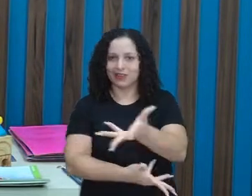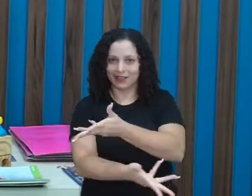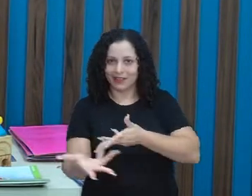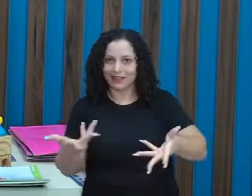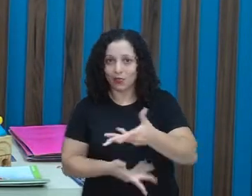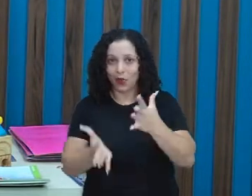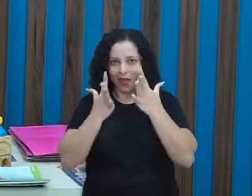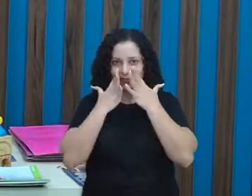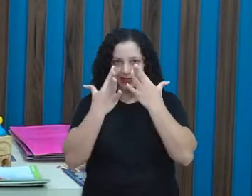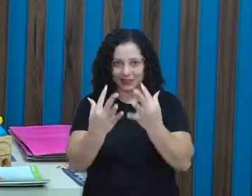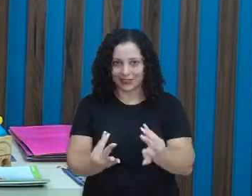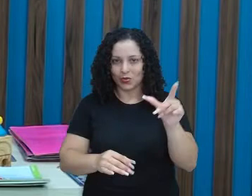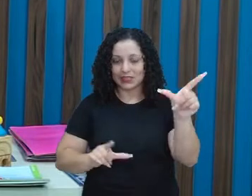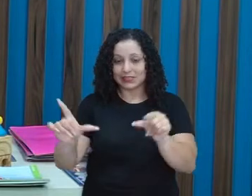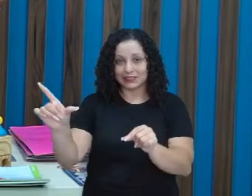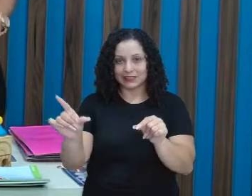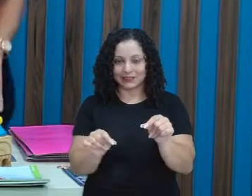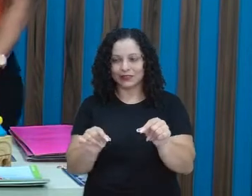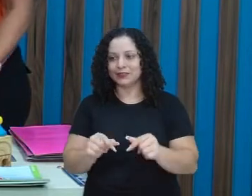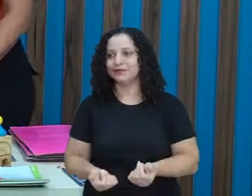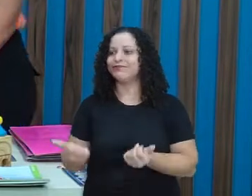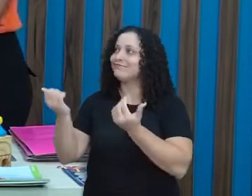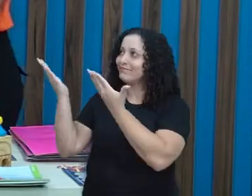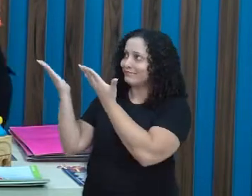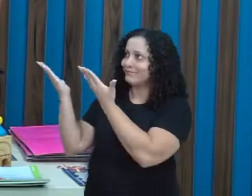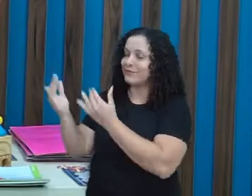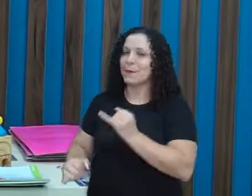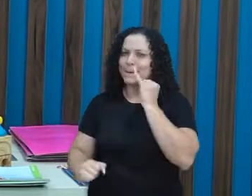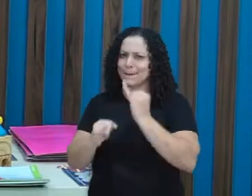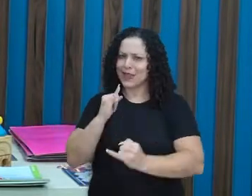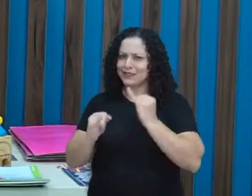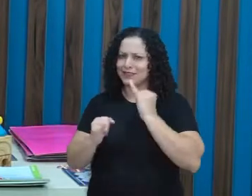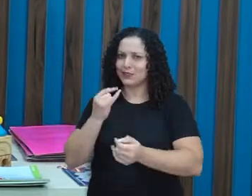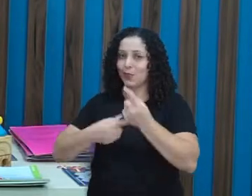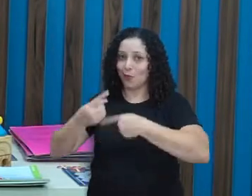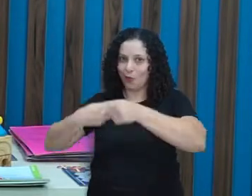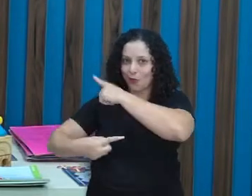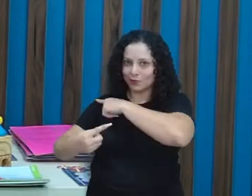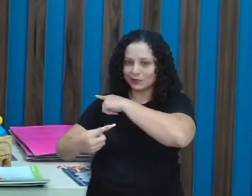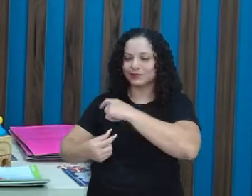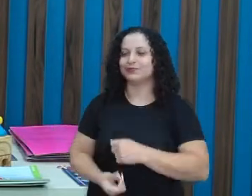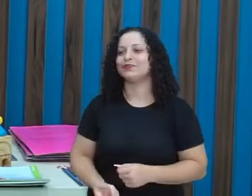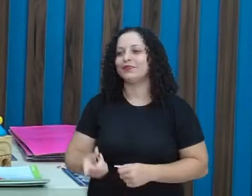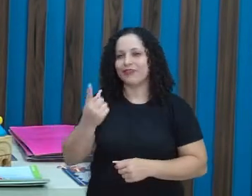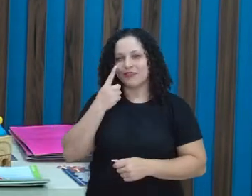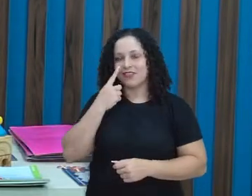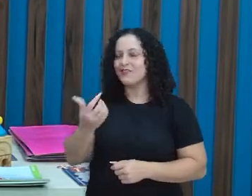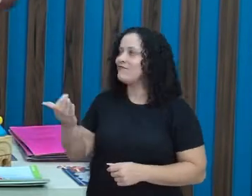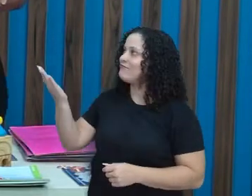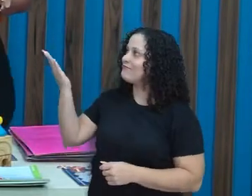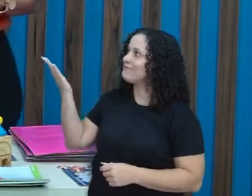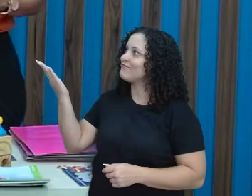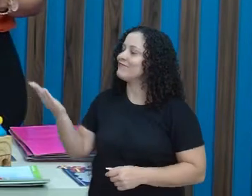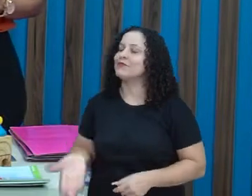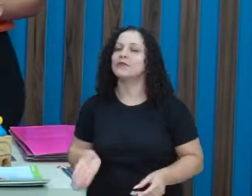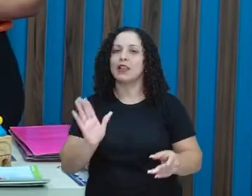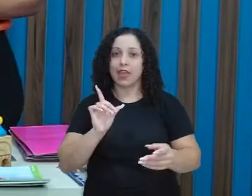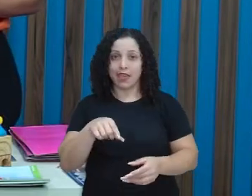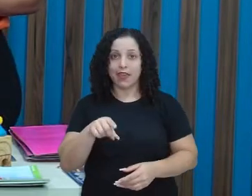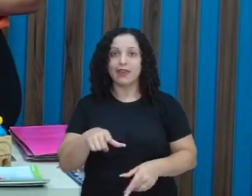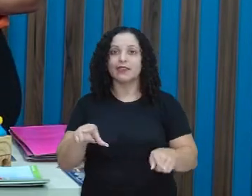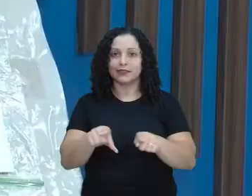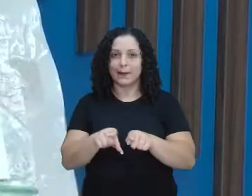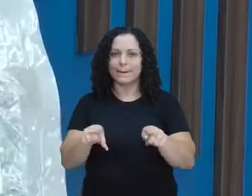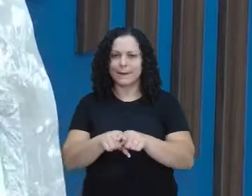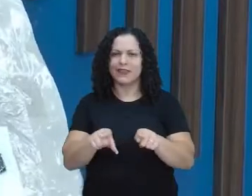atenção seletiva. Esse aqui, ó, parecido com a configuração desse que a gente já viu, né? Um material interessante